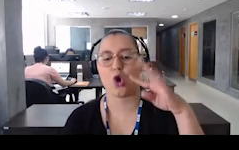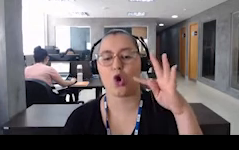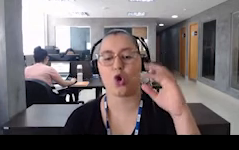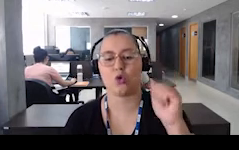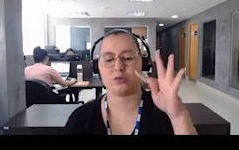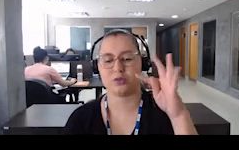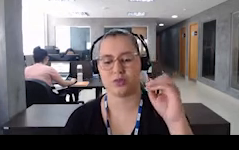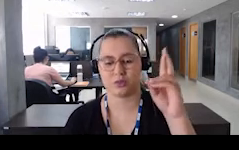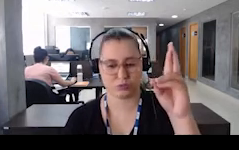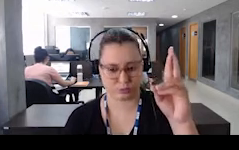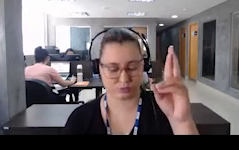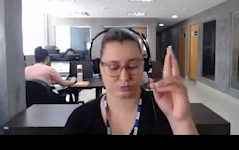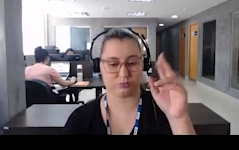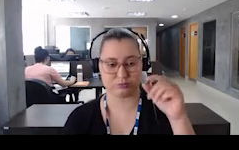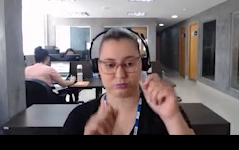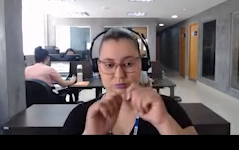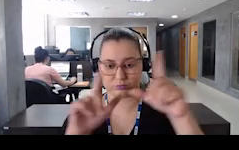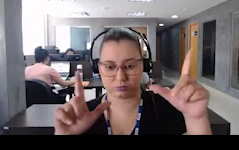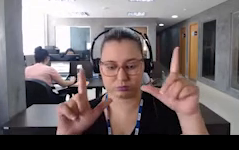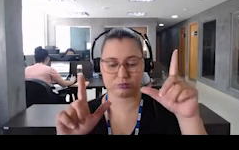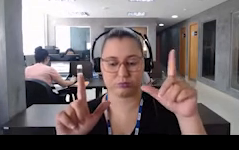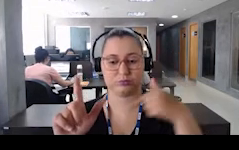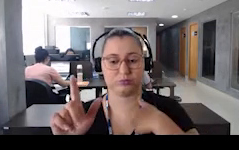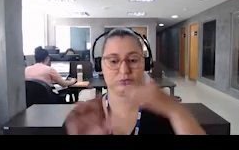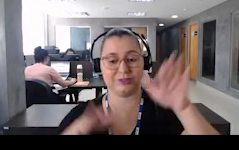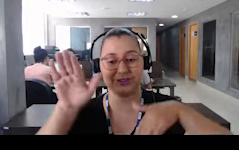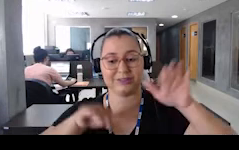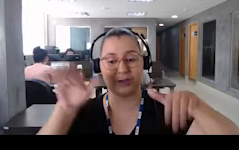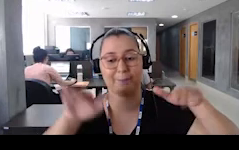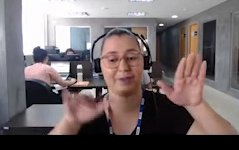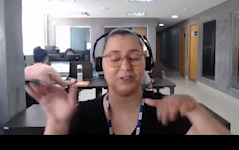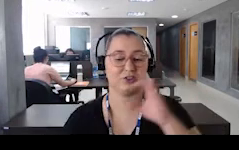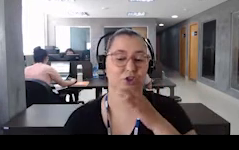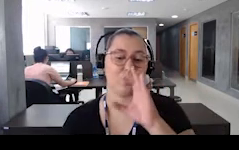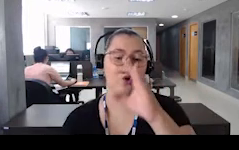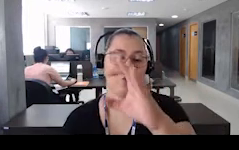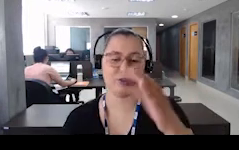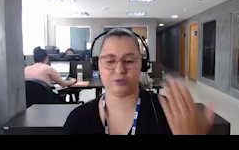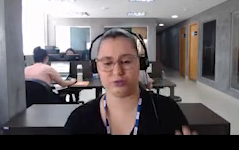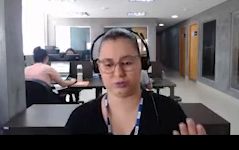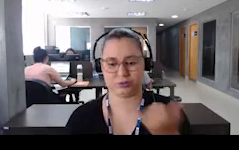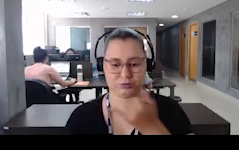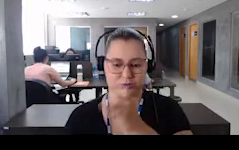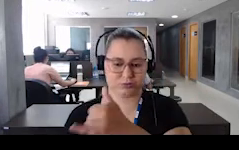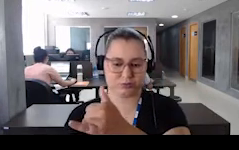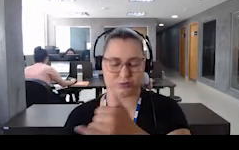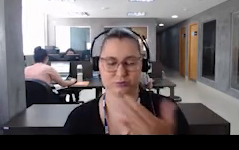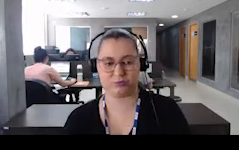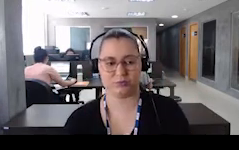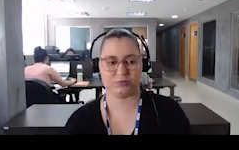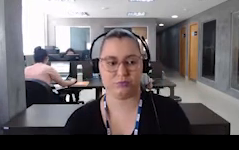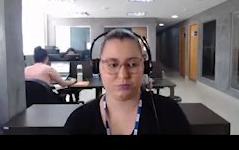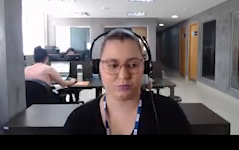Contator. O contator ele é especificado de acordo com a corrente elétrica, né? Deixa eu ver se tem algum que dá para ver aqui